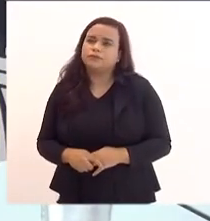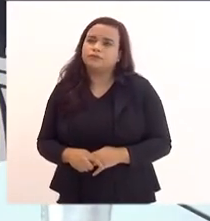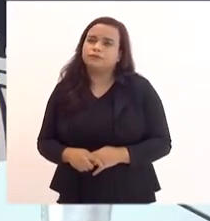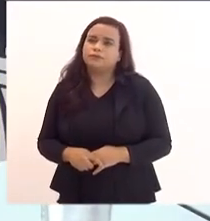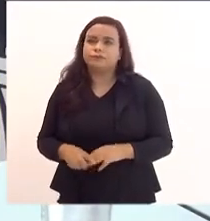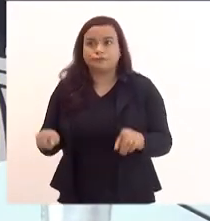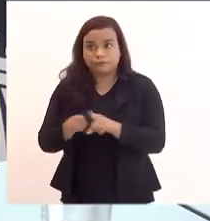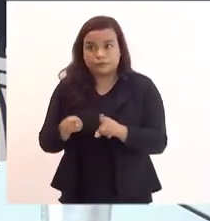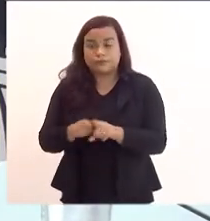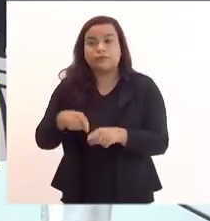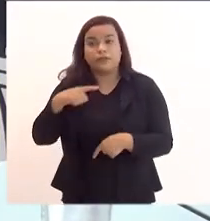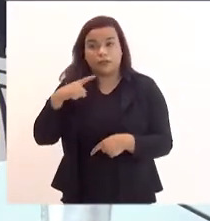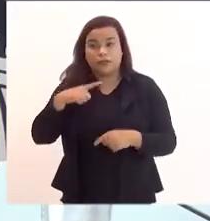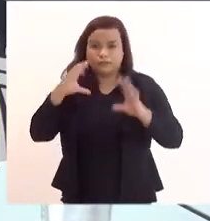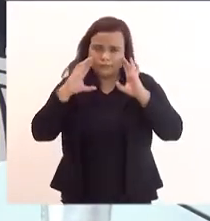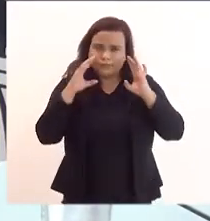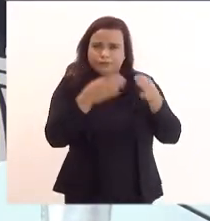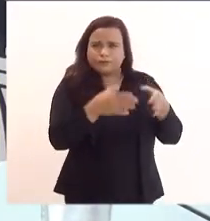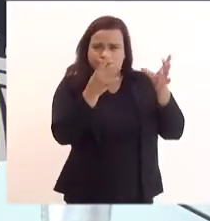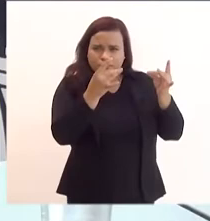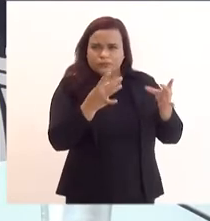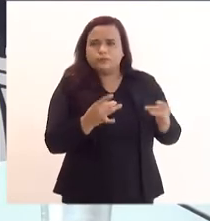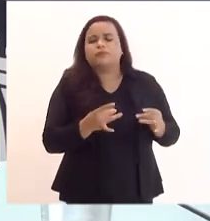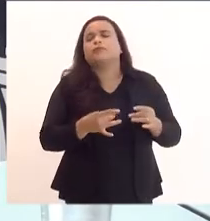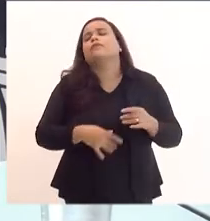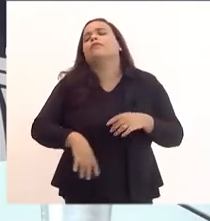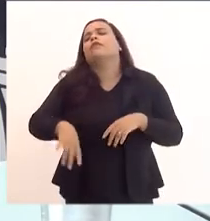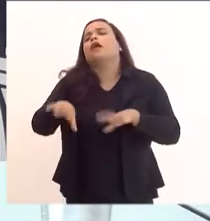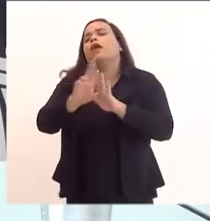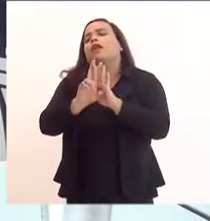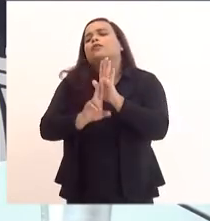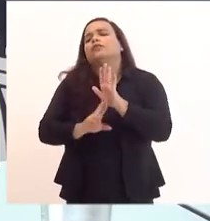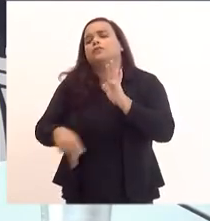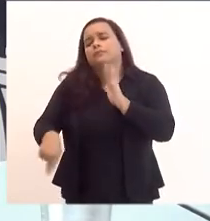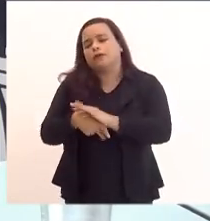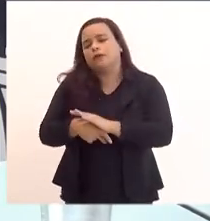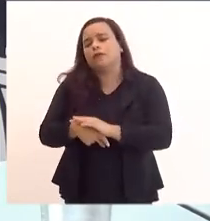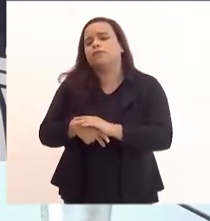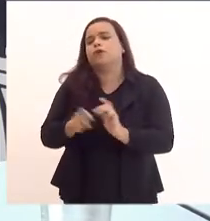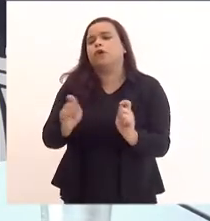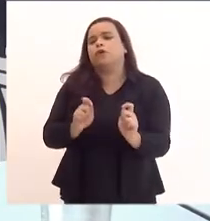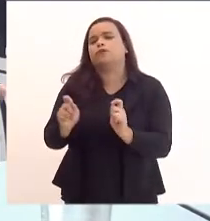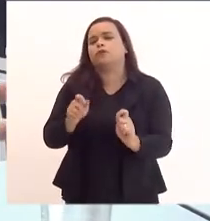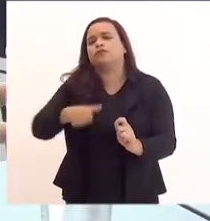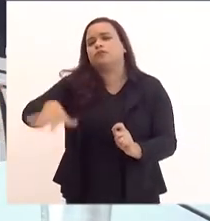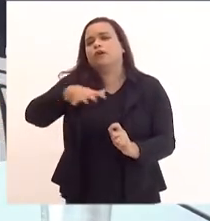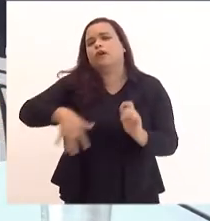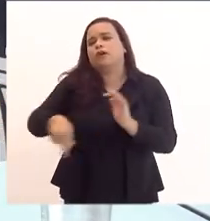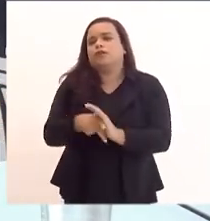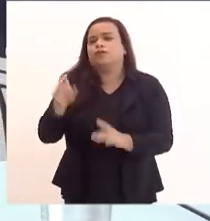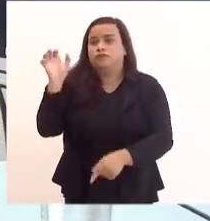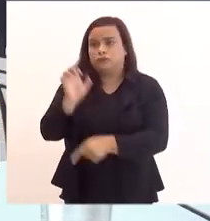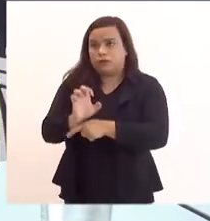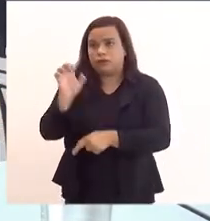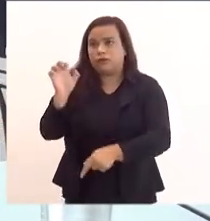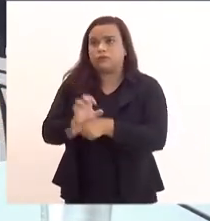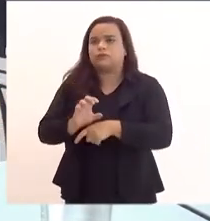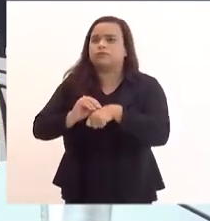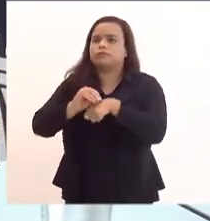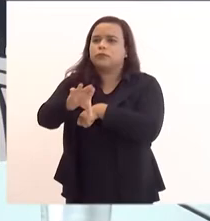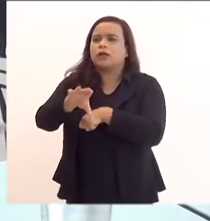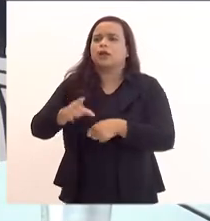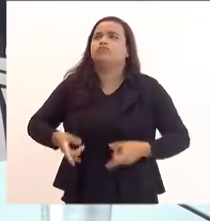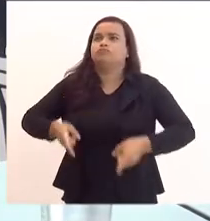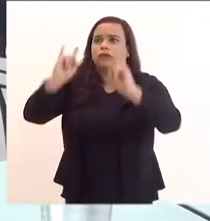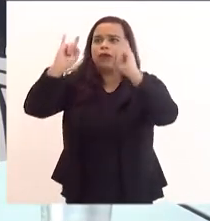tinha especificamente um relatório da Controladoria Geral do Estado recomendando que prédios públicos da área